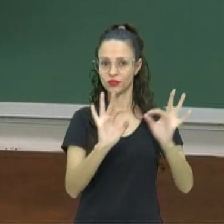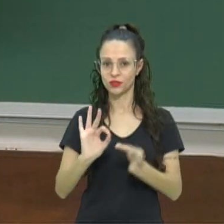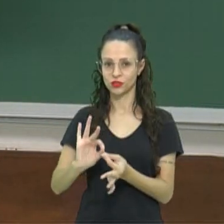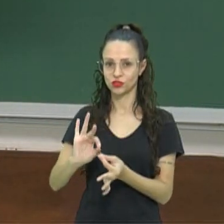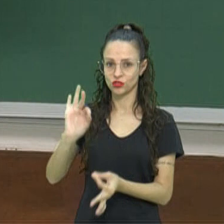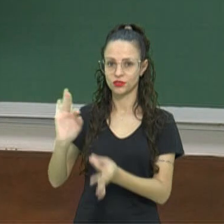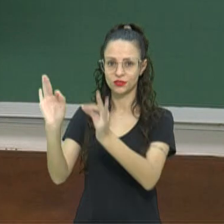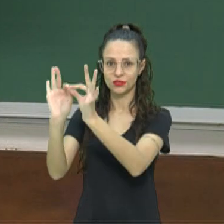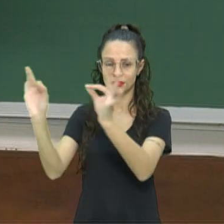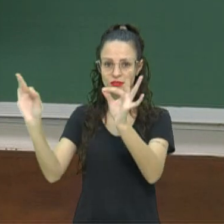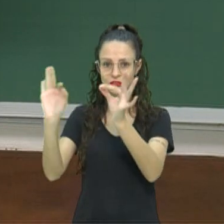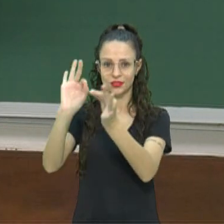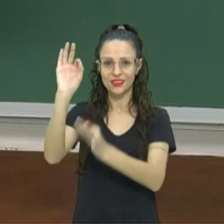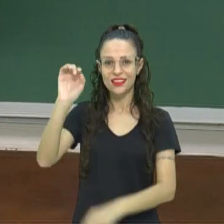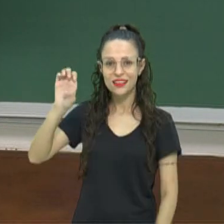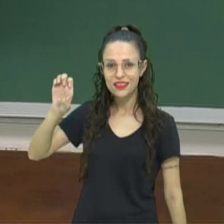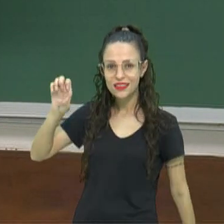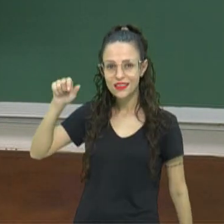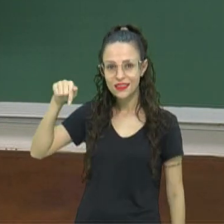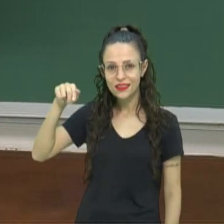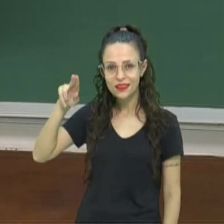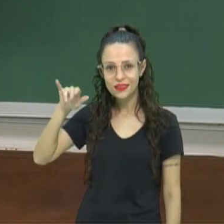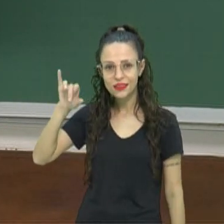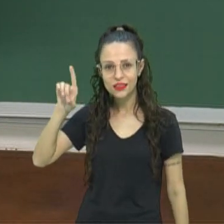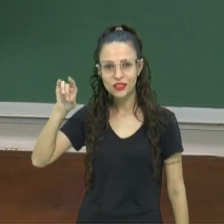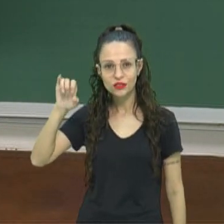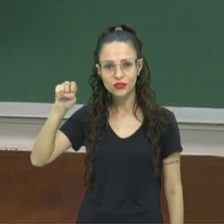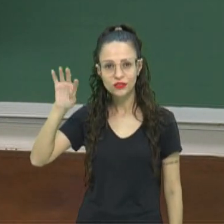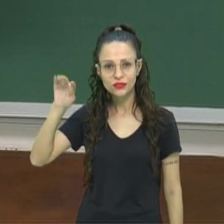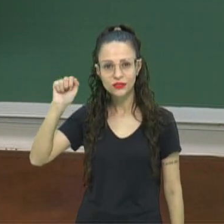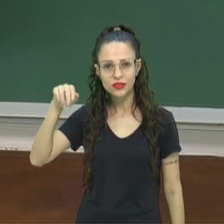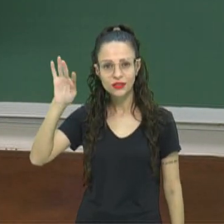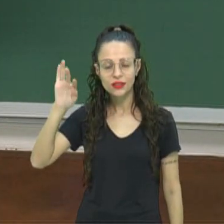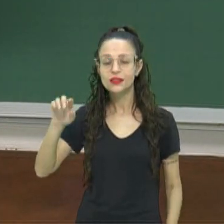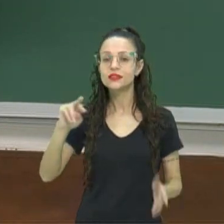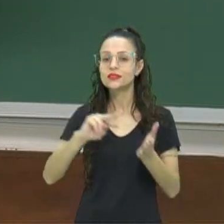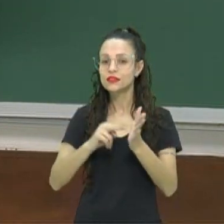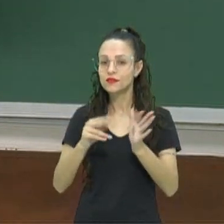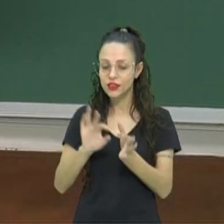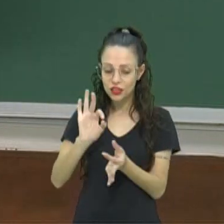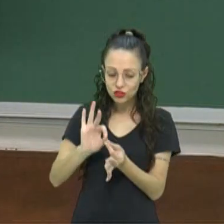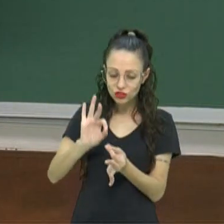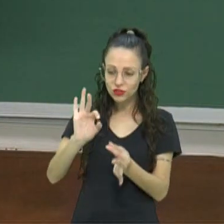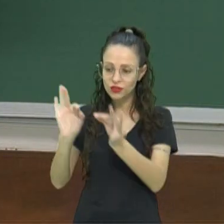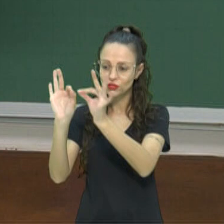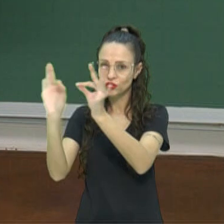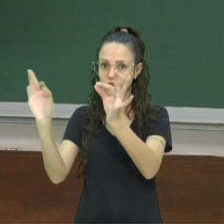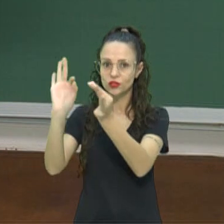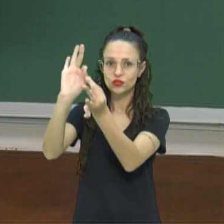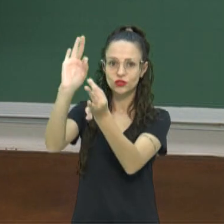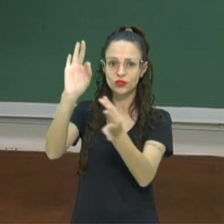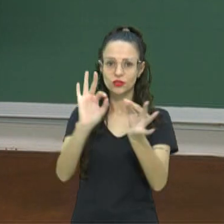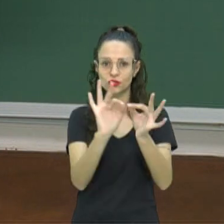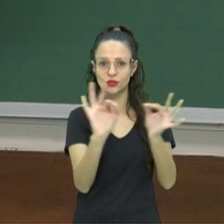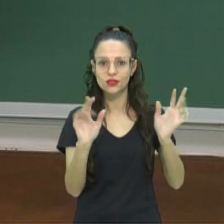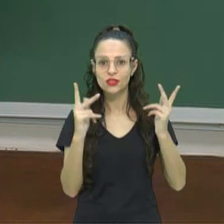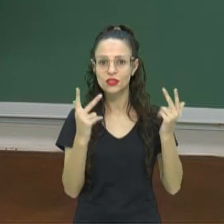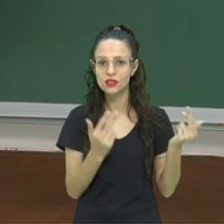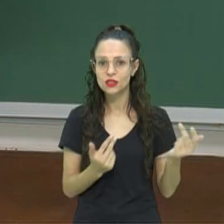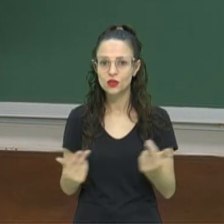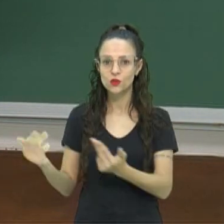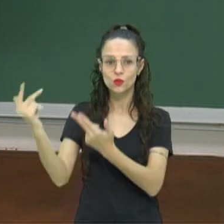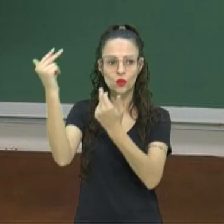borda. Equidistantes significa que tem a mesma distância. Então, olha aqui, ó, mesma distância da borda aqui,